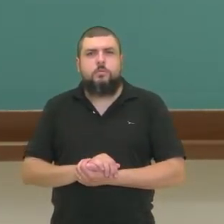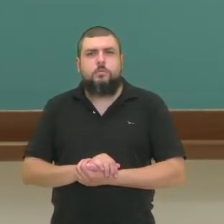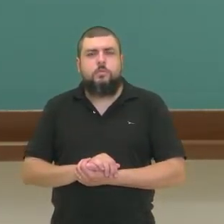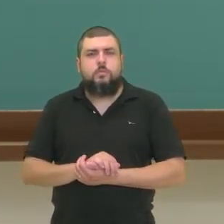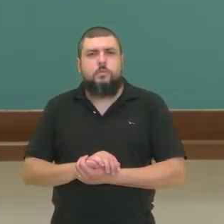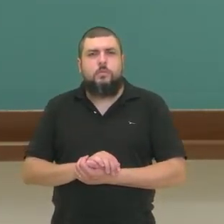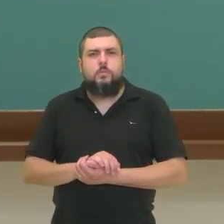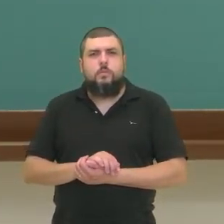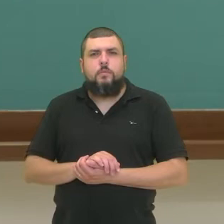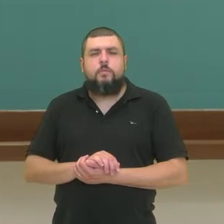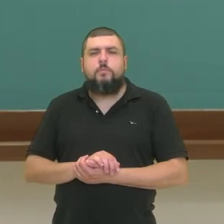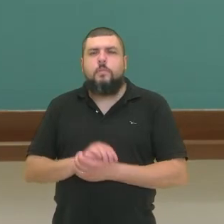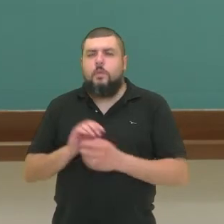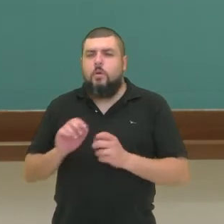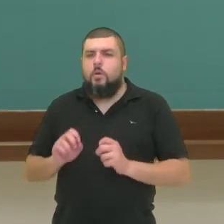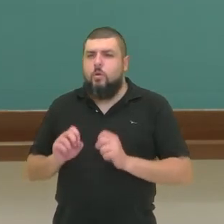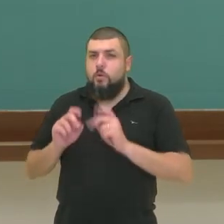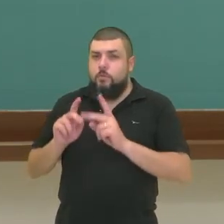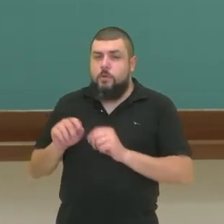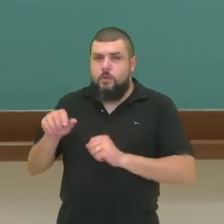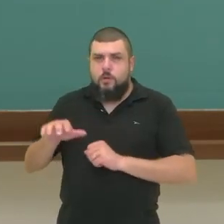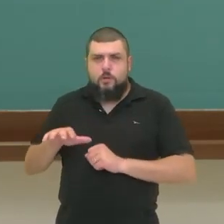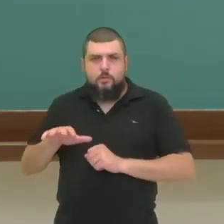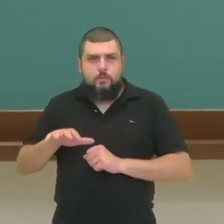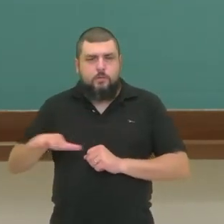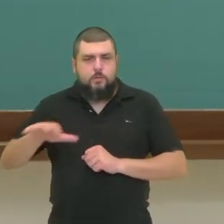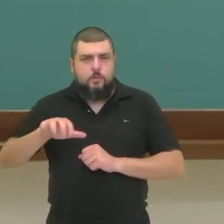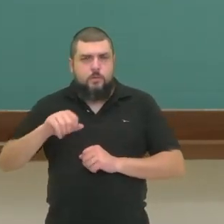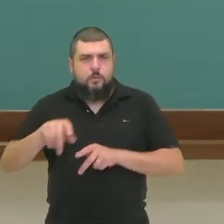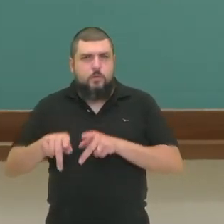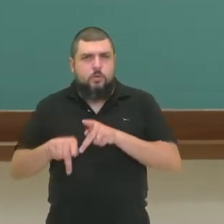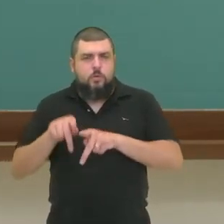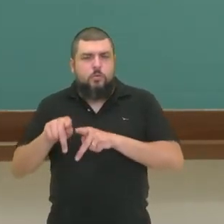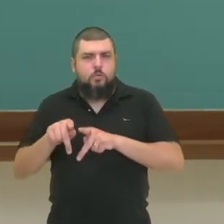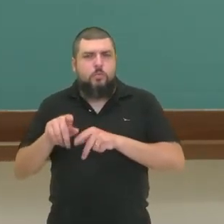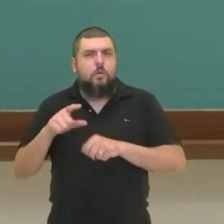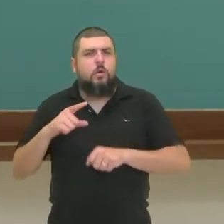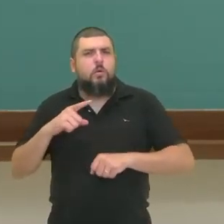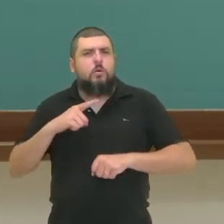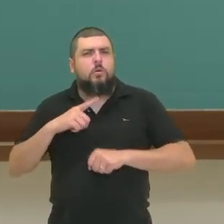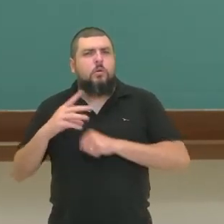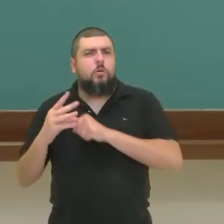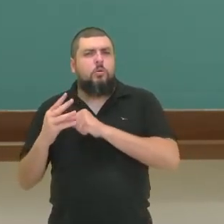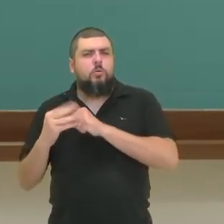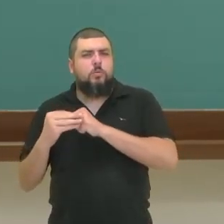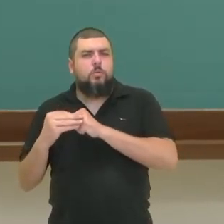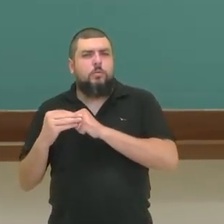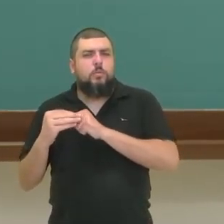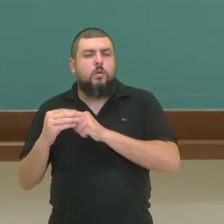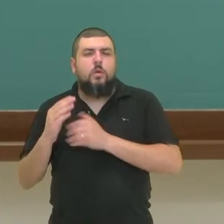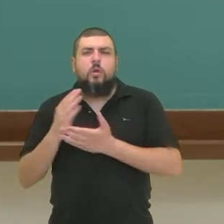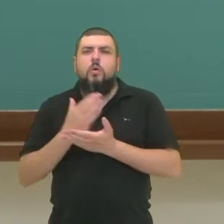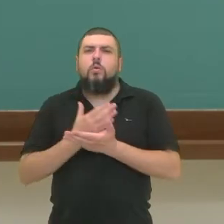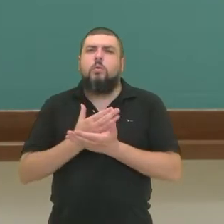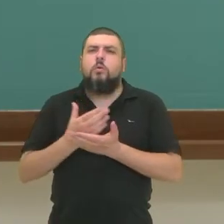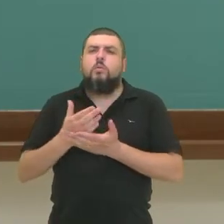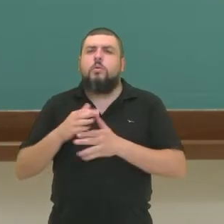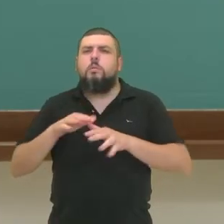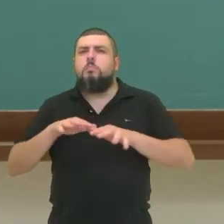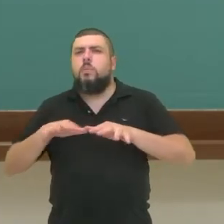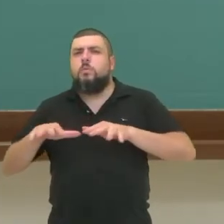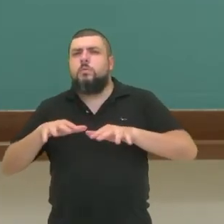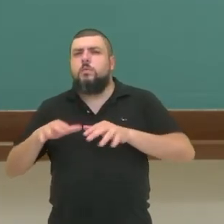Pelas universidades armados de conhecimentos mas podemos dizer começam alguns momentos para separação ou pela